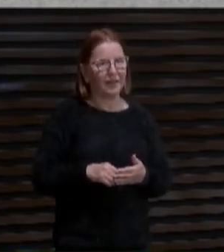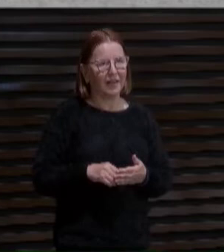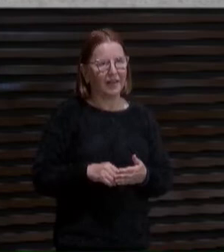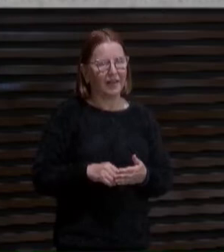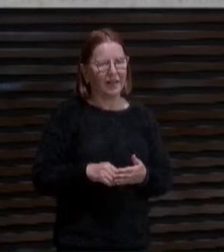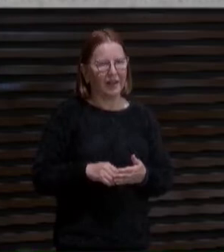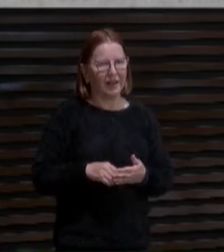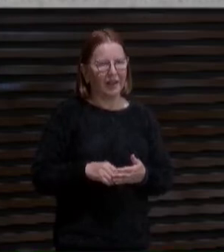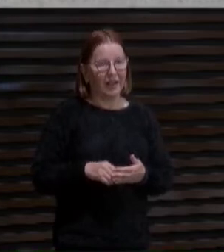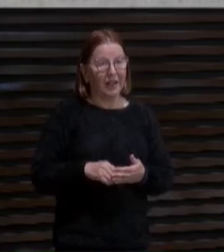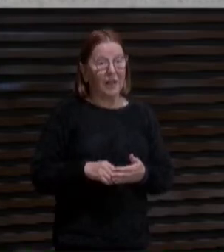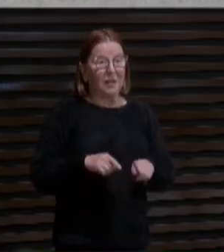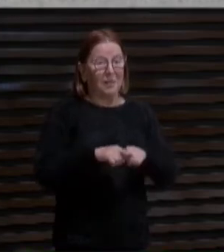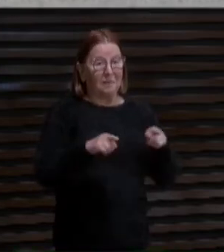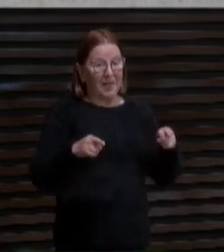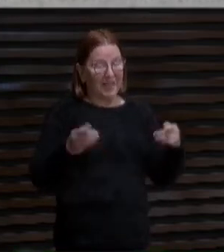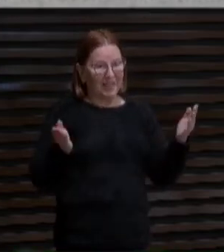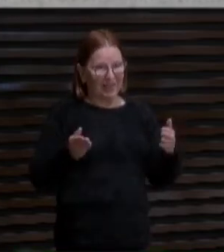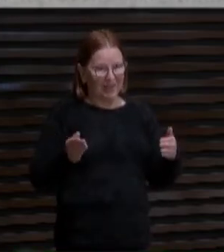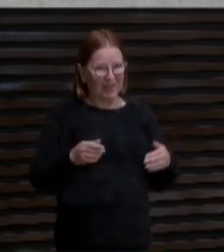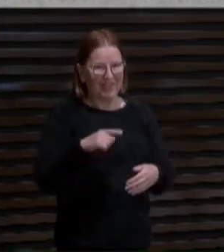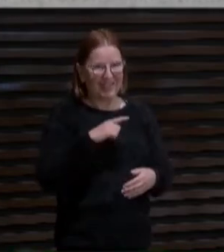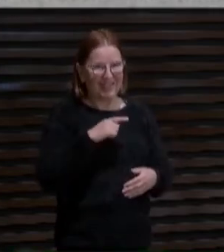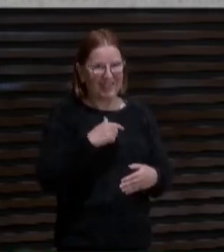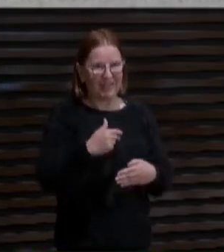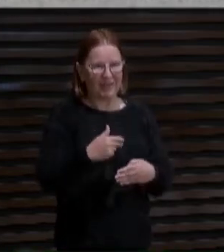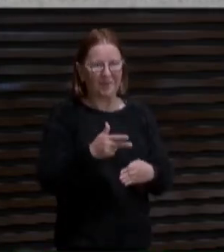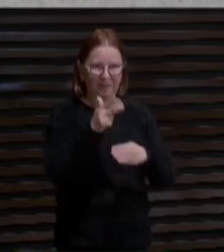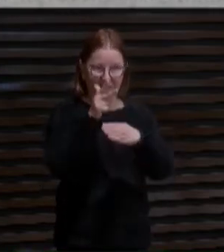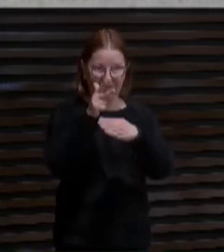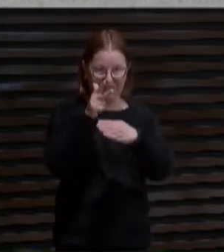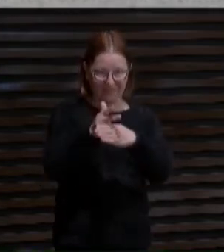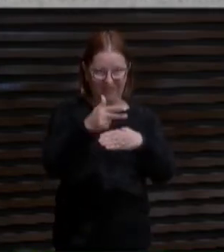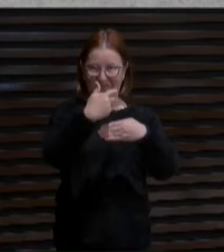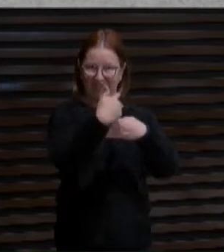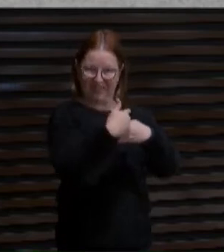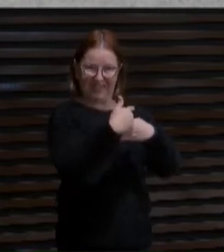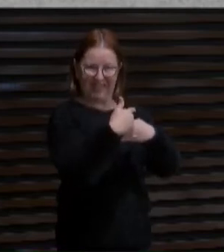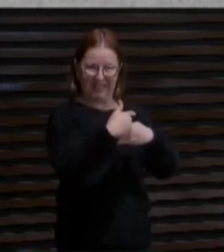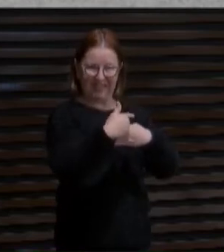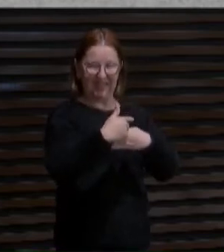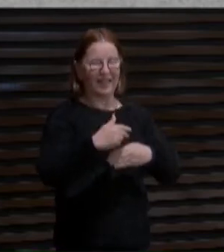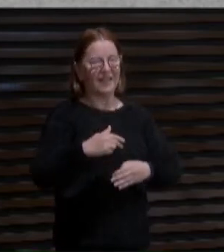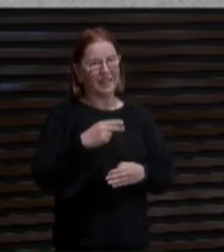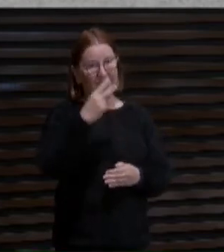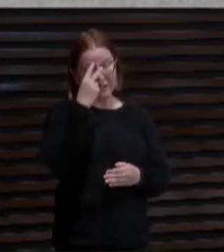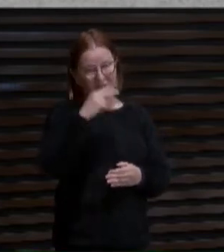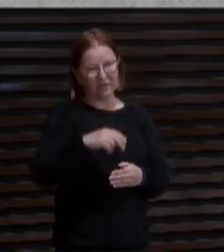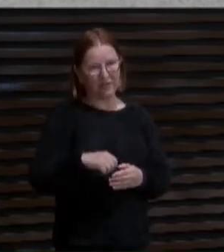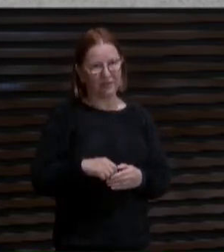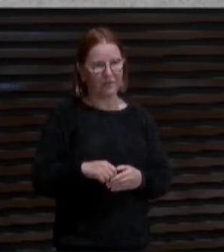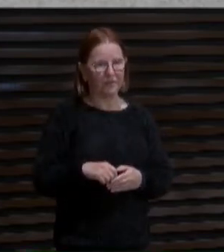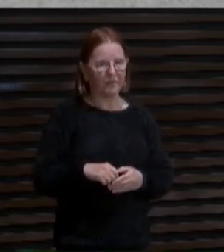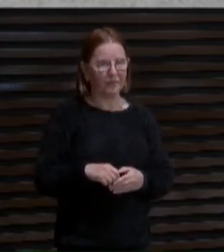filmando e eu gravando aqui gravando aqui e amanhã eu vou vindo e eu falo vocês não anotam nada